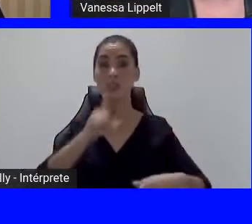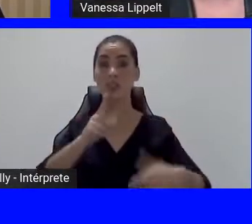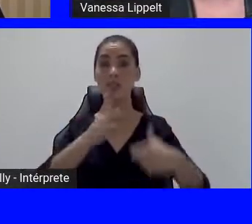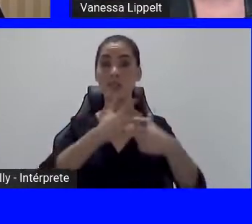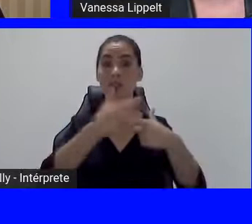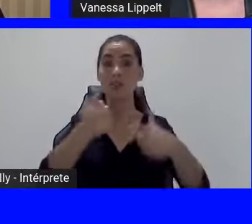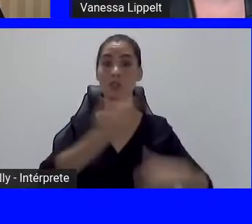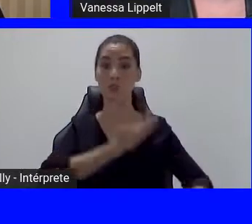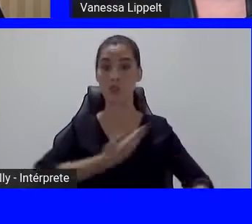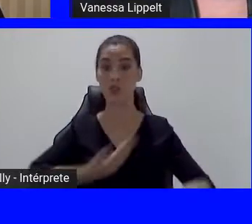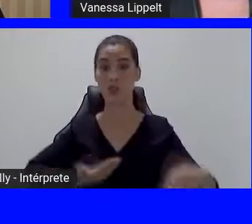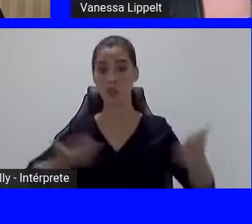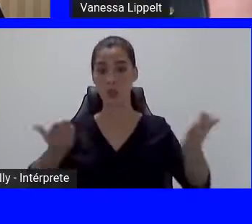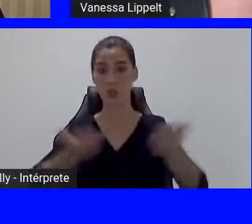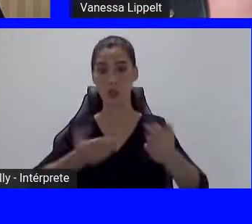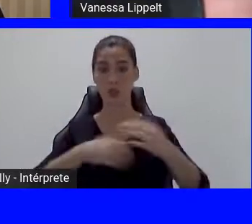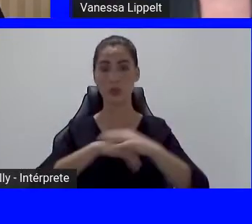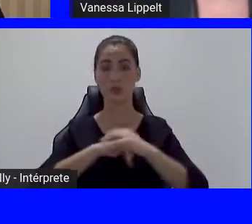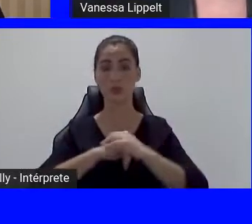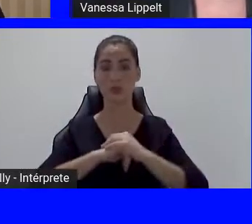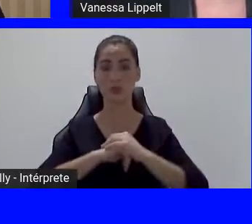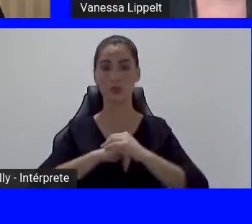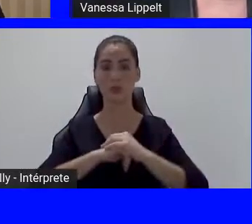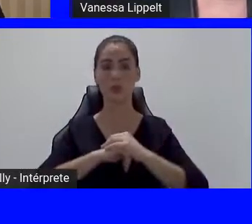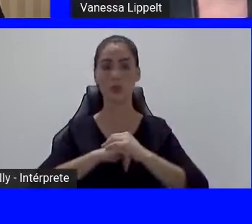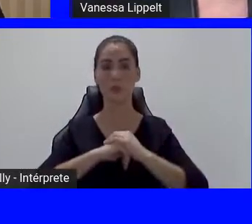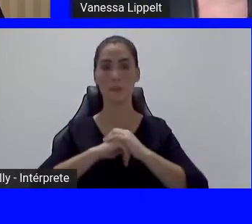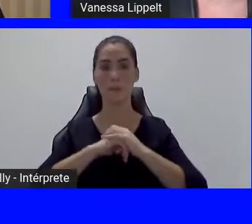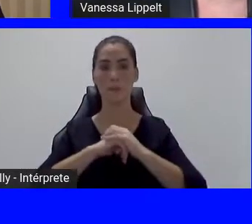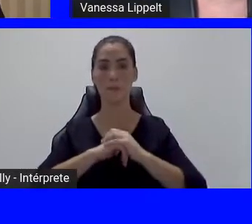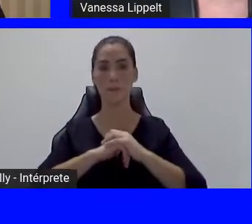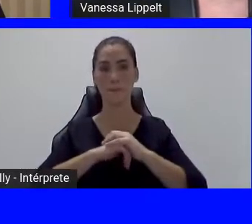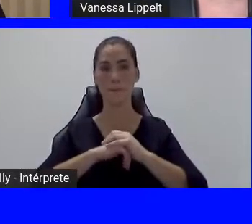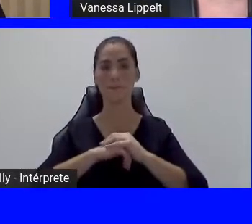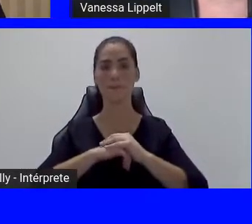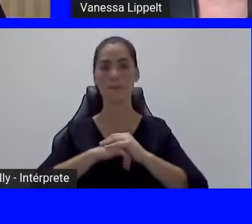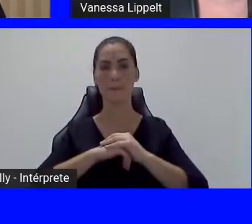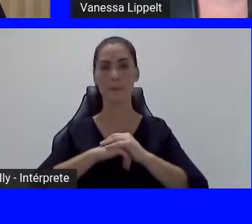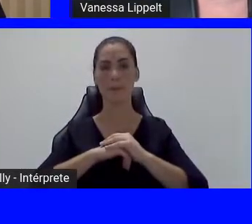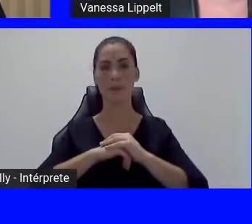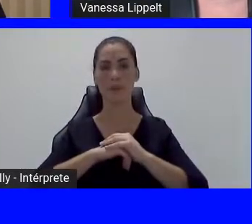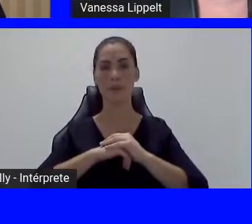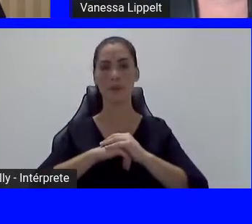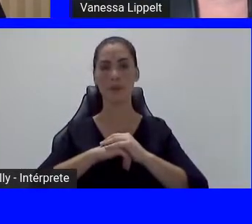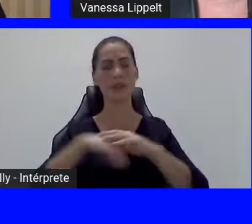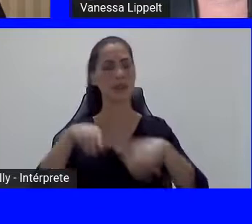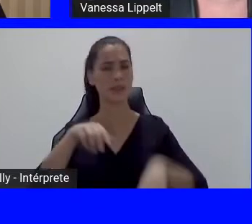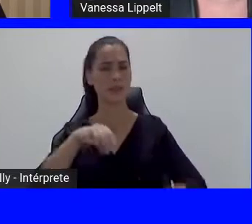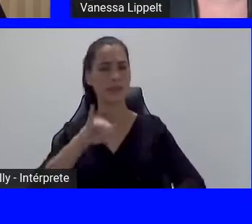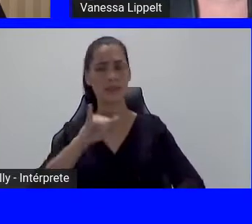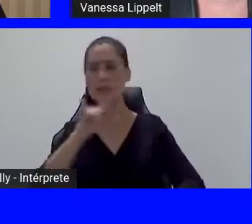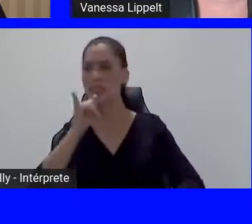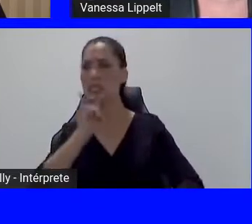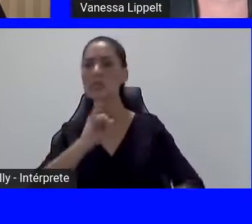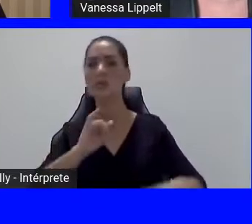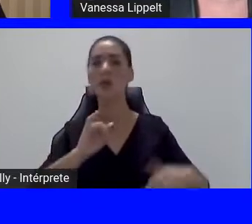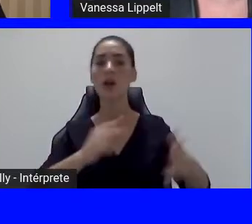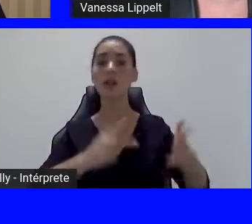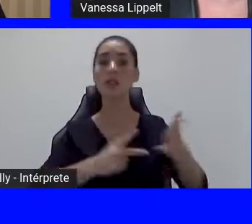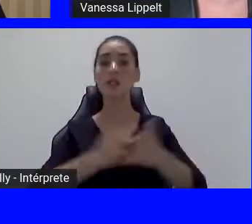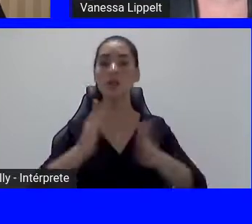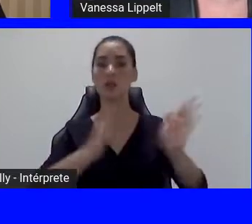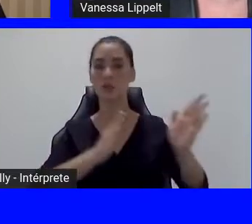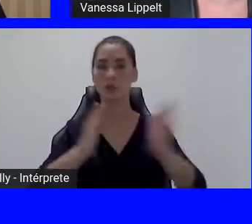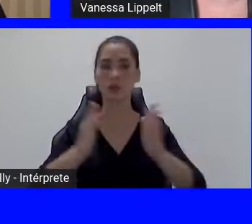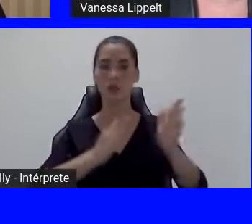apontando para um risco de ruptura, né, democrática. Em um eventual segundo turno, entre os dois favoritos